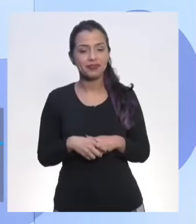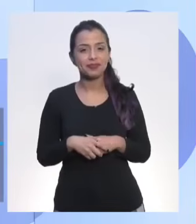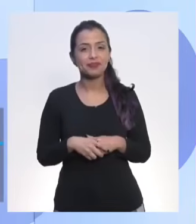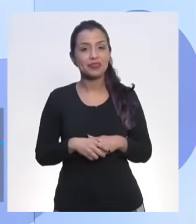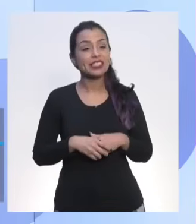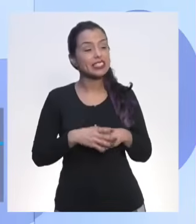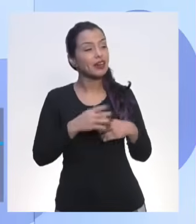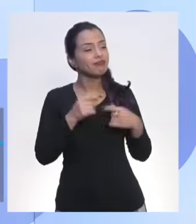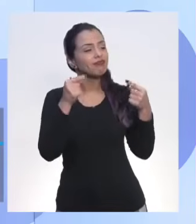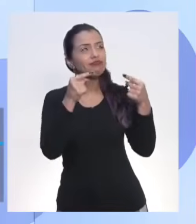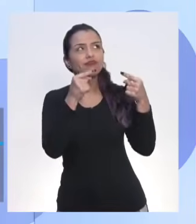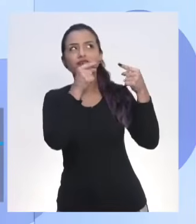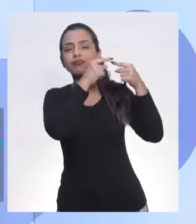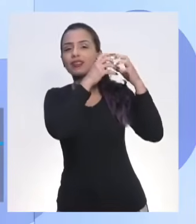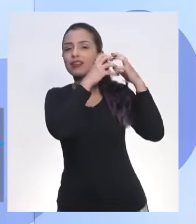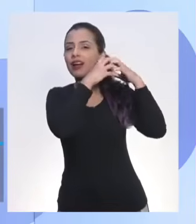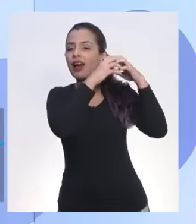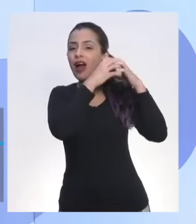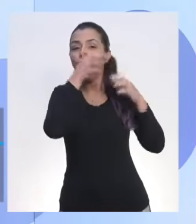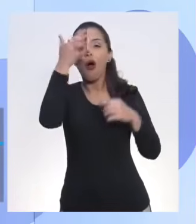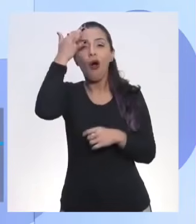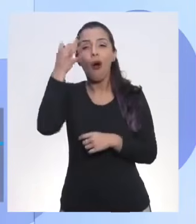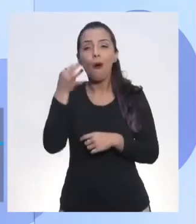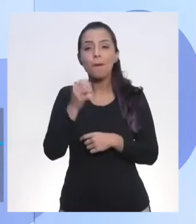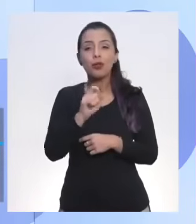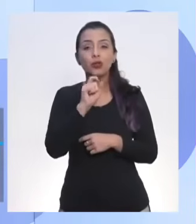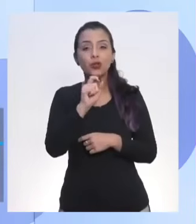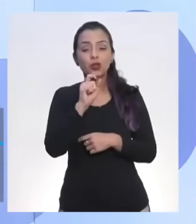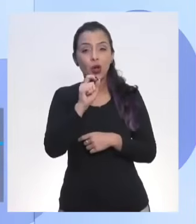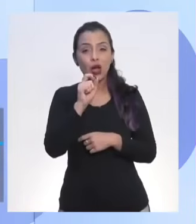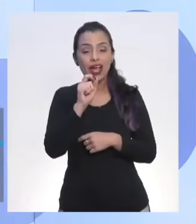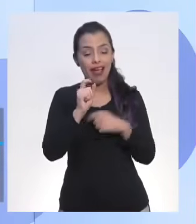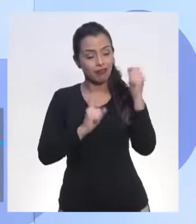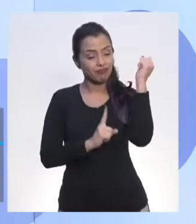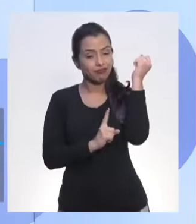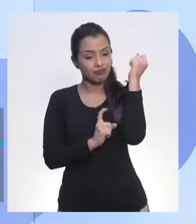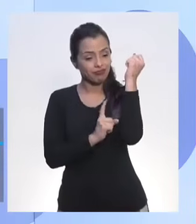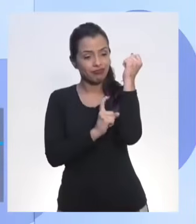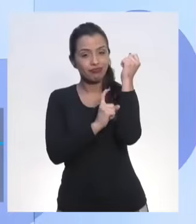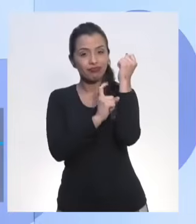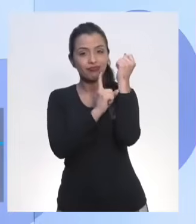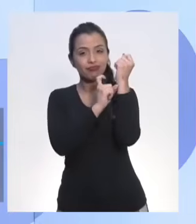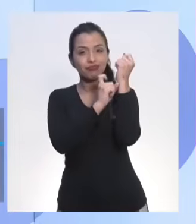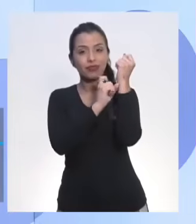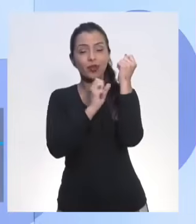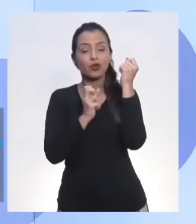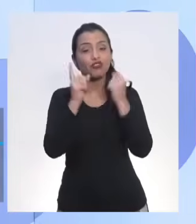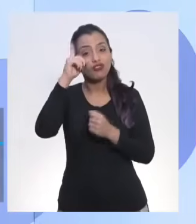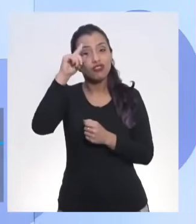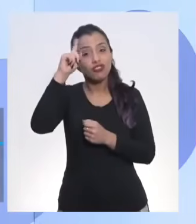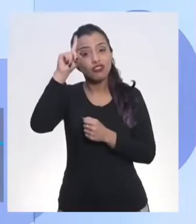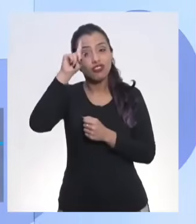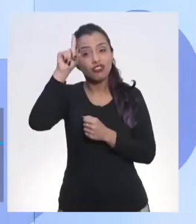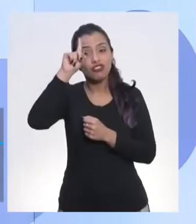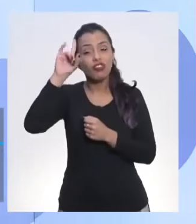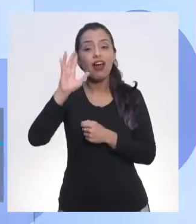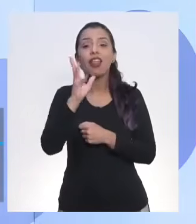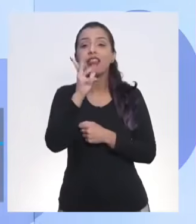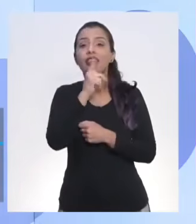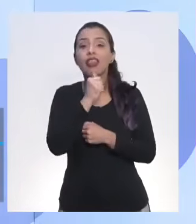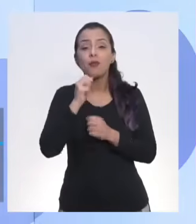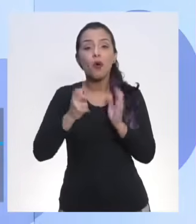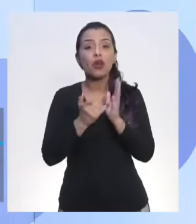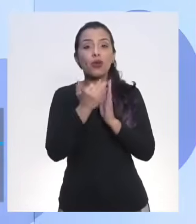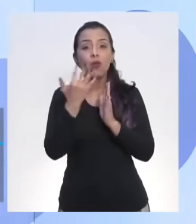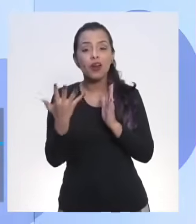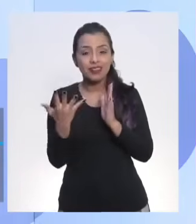associação deles compreenderem que a minhoca levaria 10 dias para sair, né? E, gente, desculpa contar para